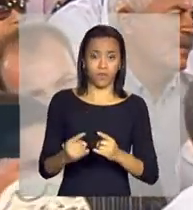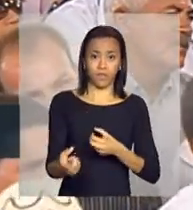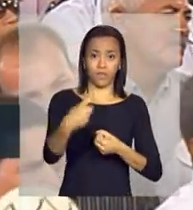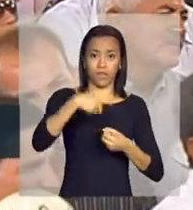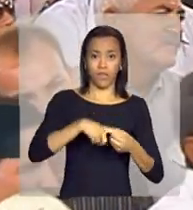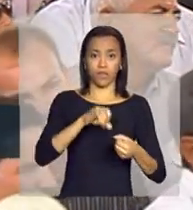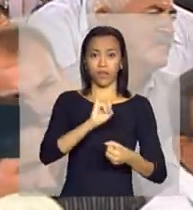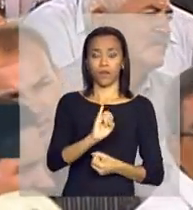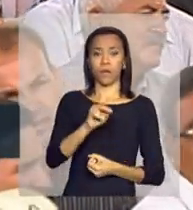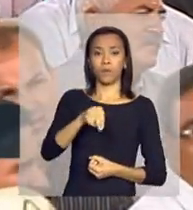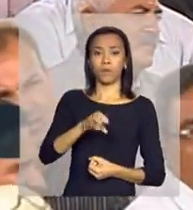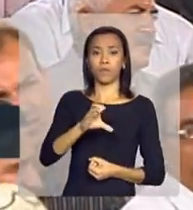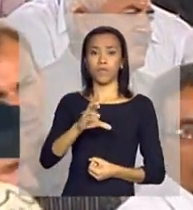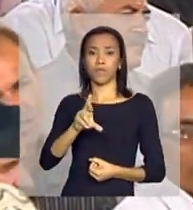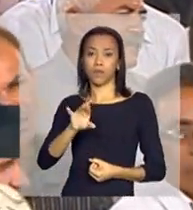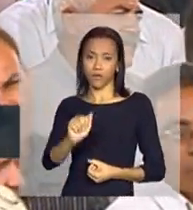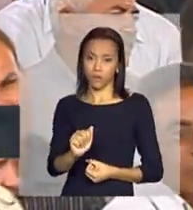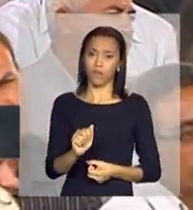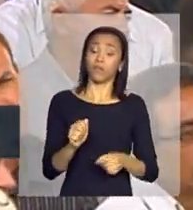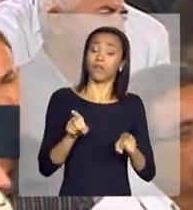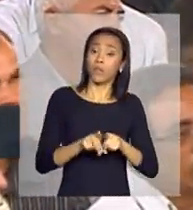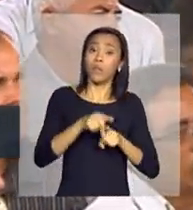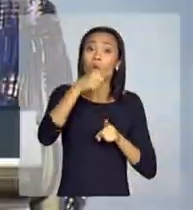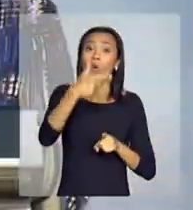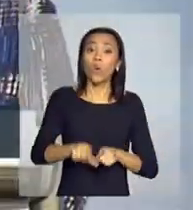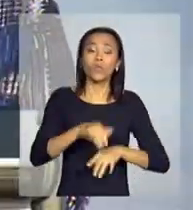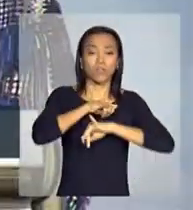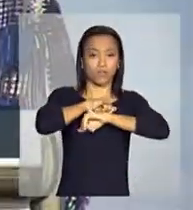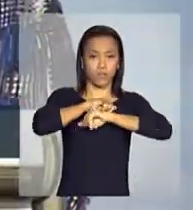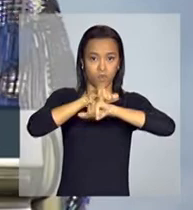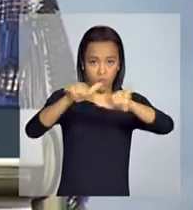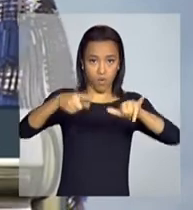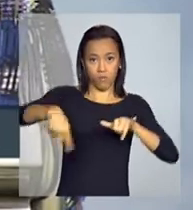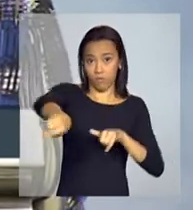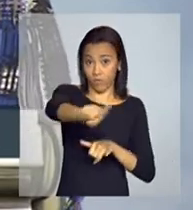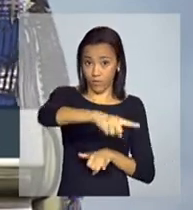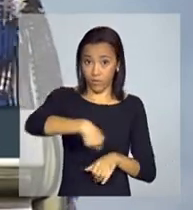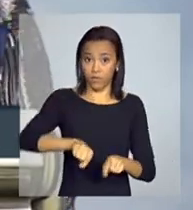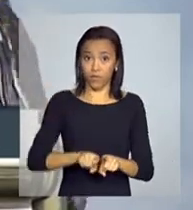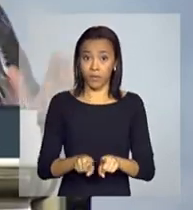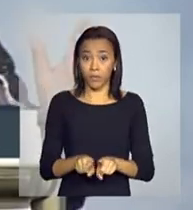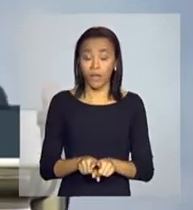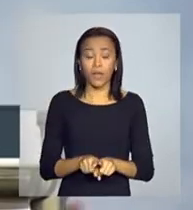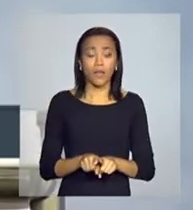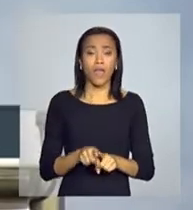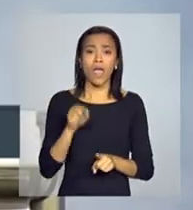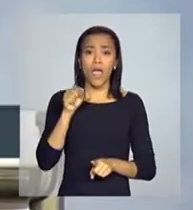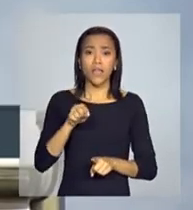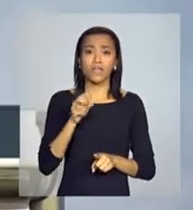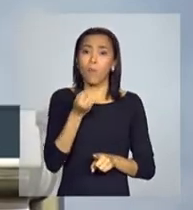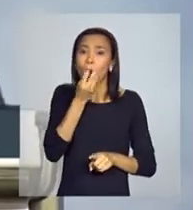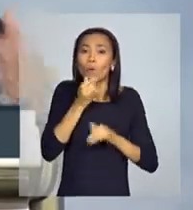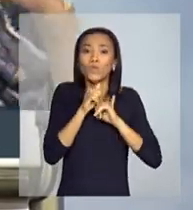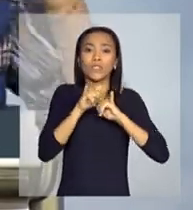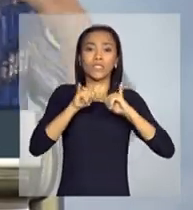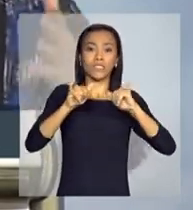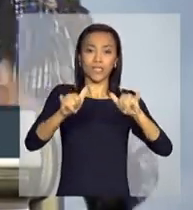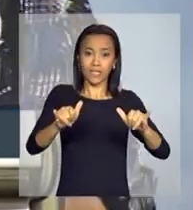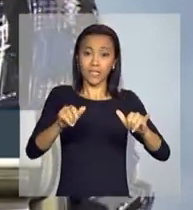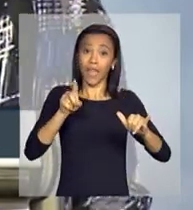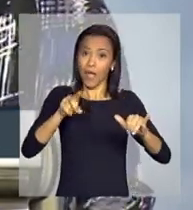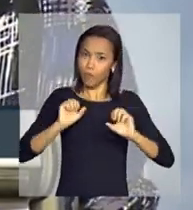Uma outra boa notícia que eu quero dar aqui hoje, ela deriva também do empenho